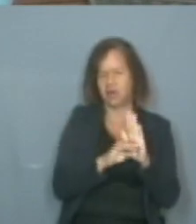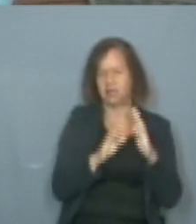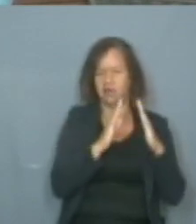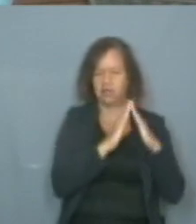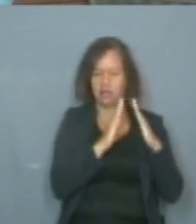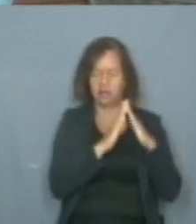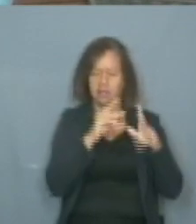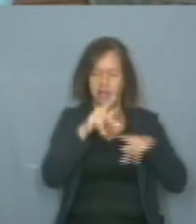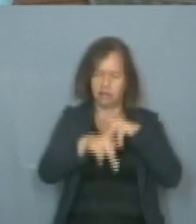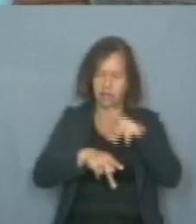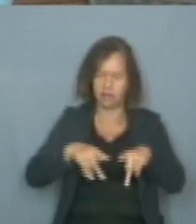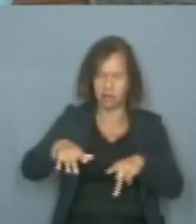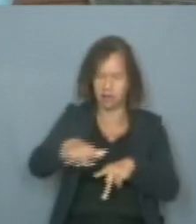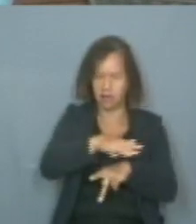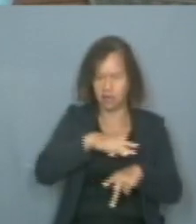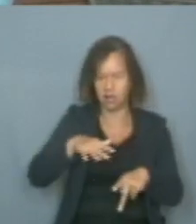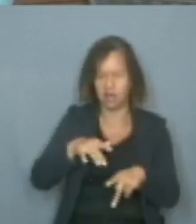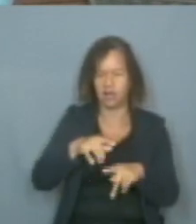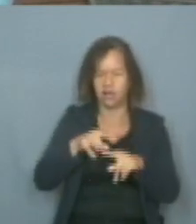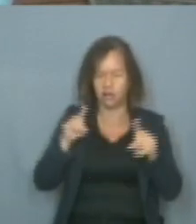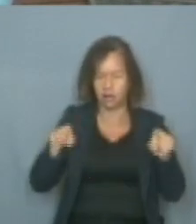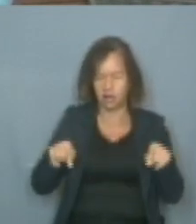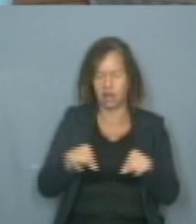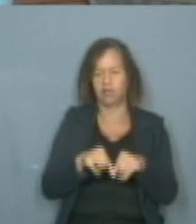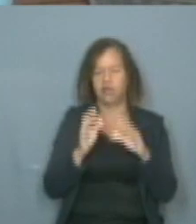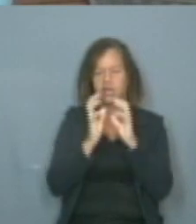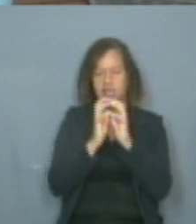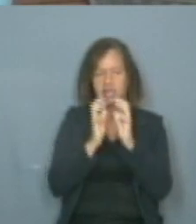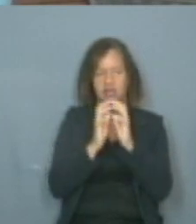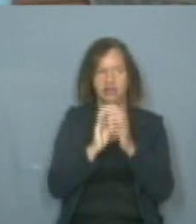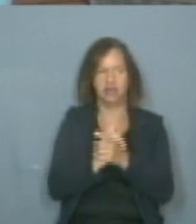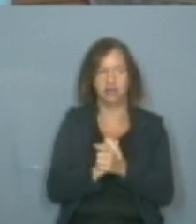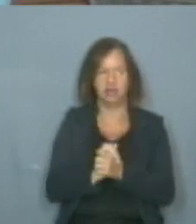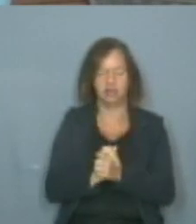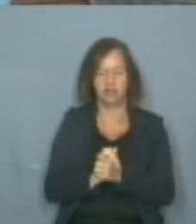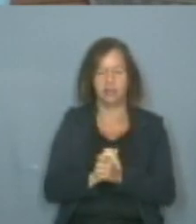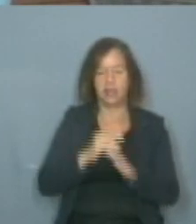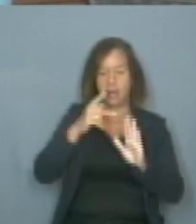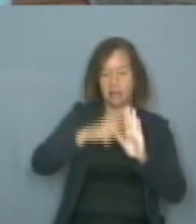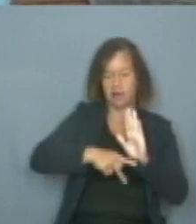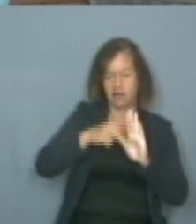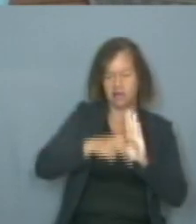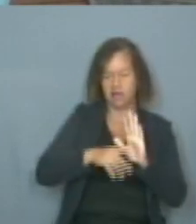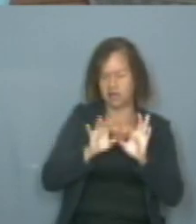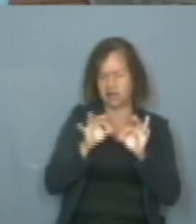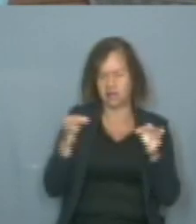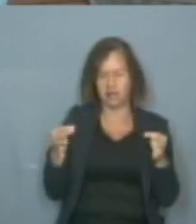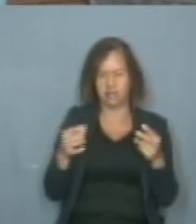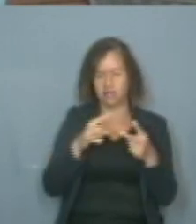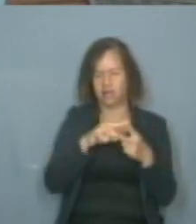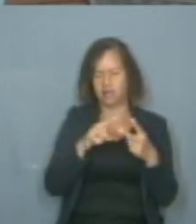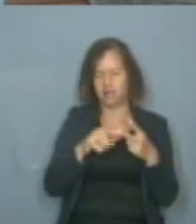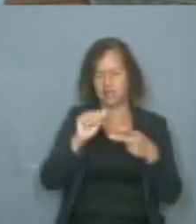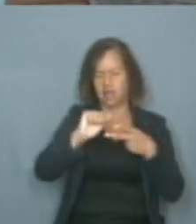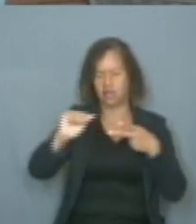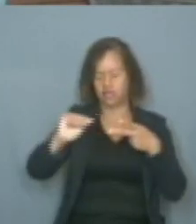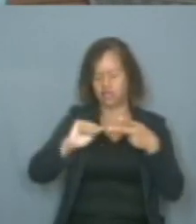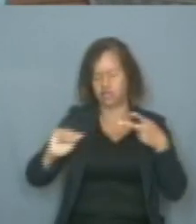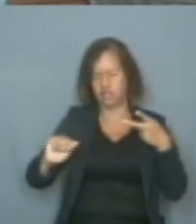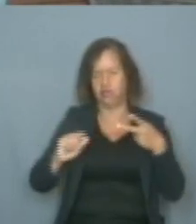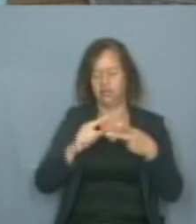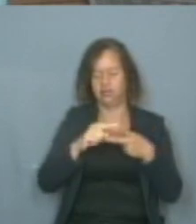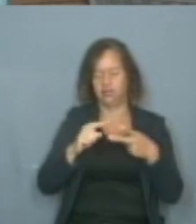habitação popular no âmbito do município do Recife. E o projeto é bem simples, são 2 artigos.